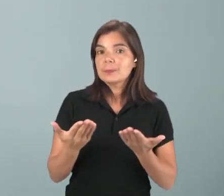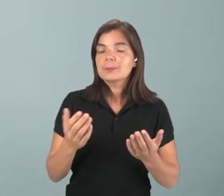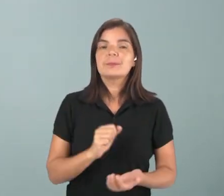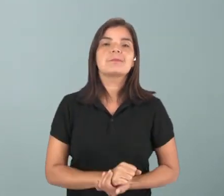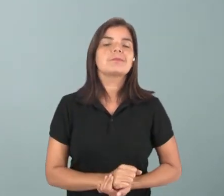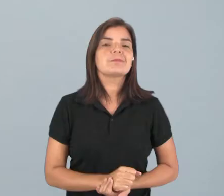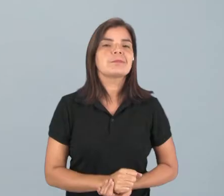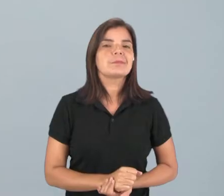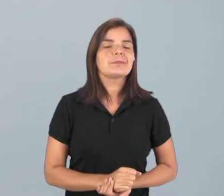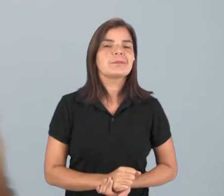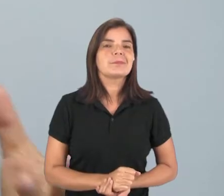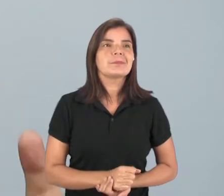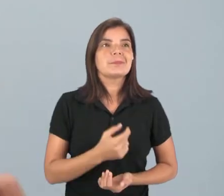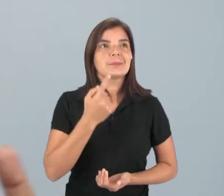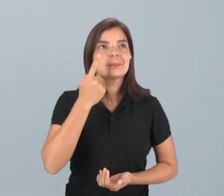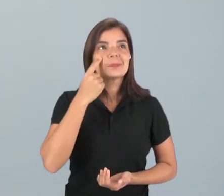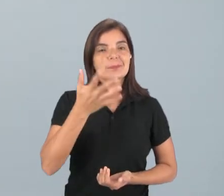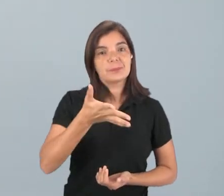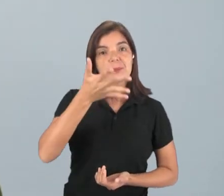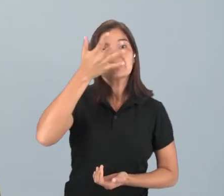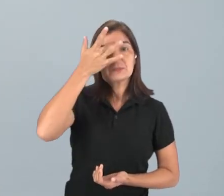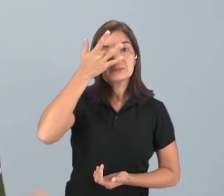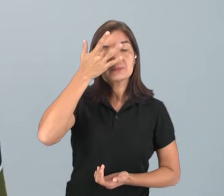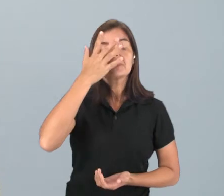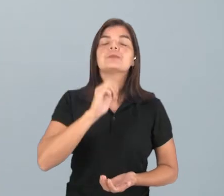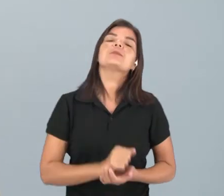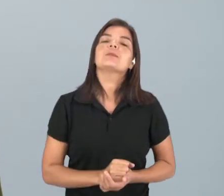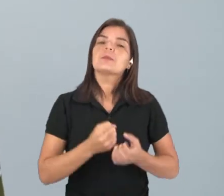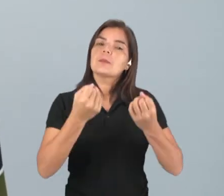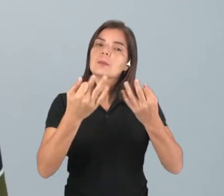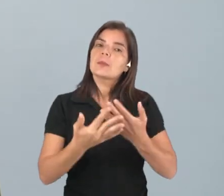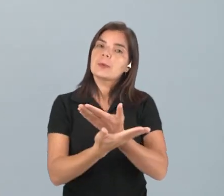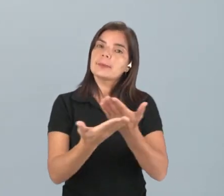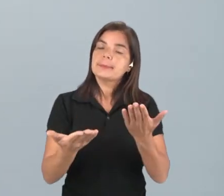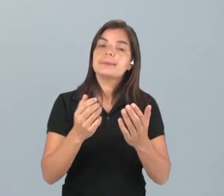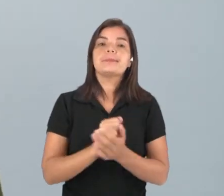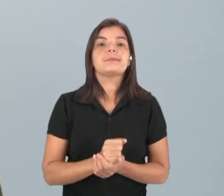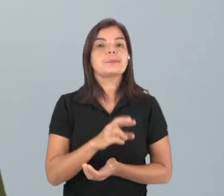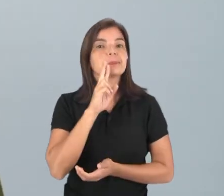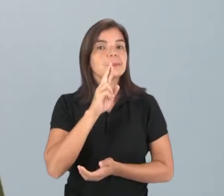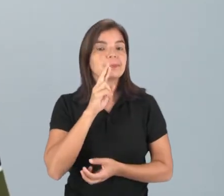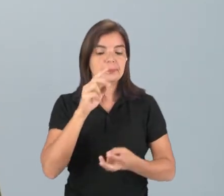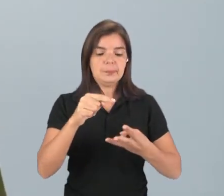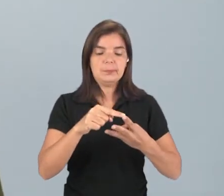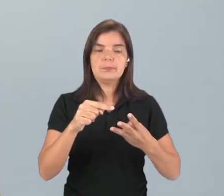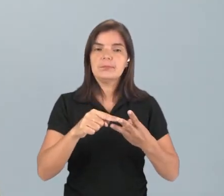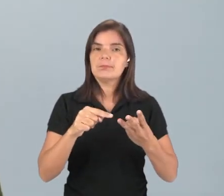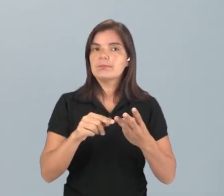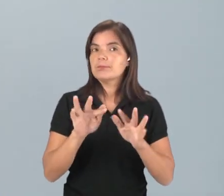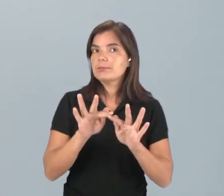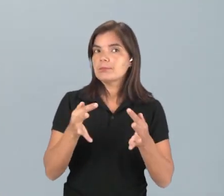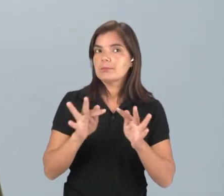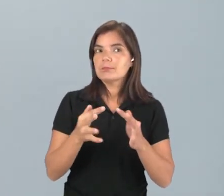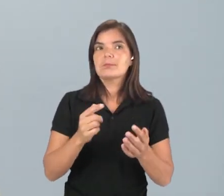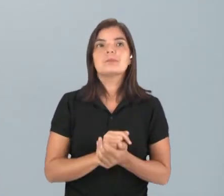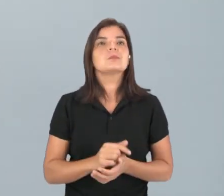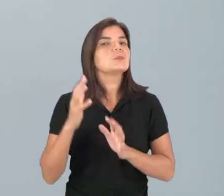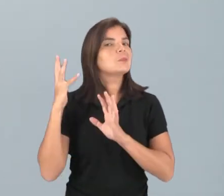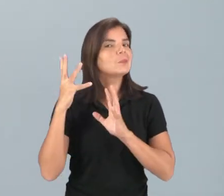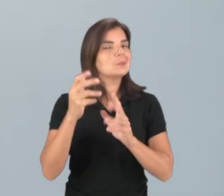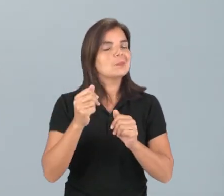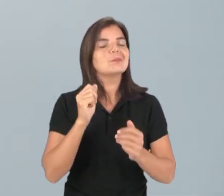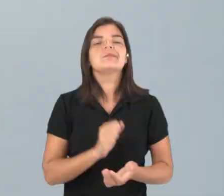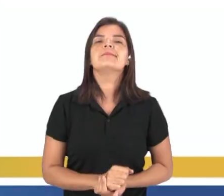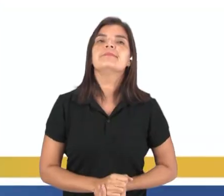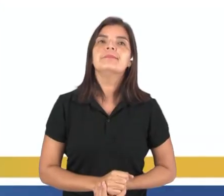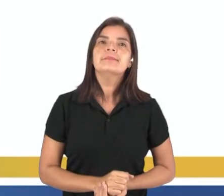Agora, gente, para fixar essa parte conceitual que eu falei para vocês, a gente vai responder 3 questões bem simples, tá? Só para dar uma revisadinha no que a